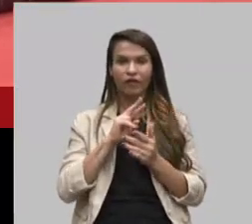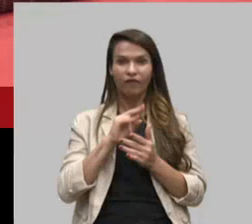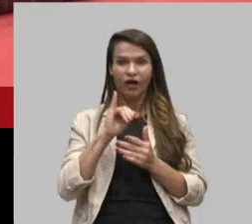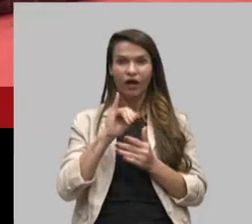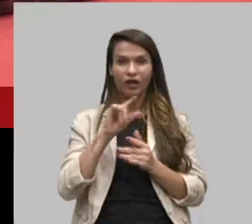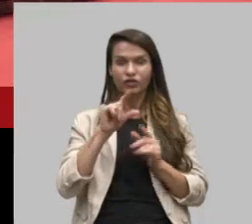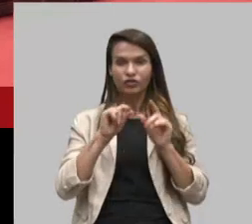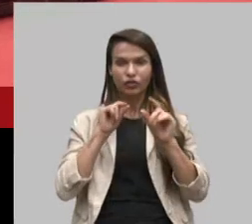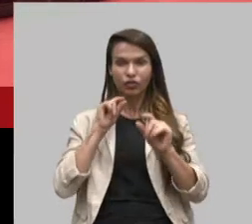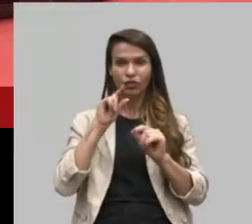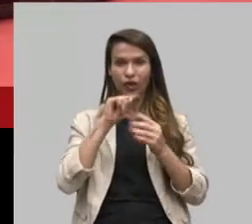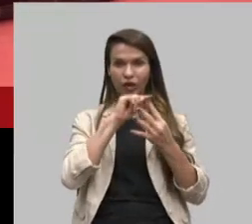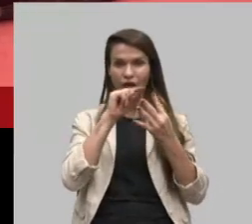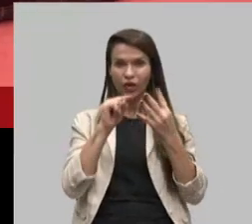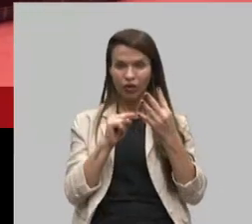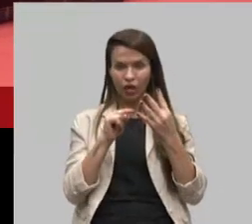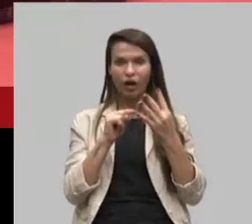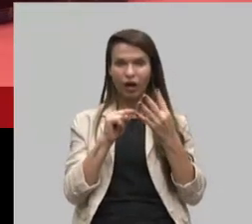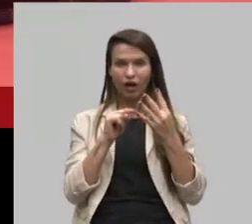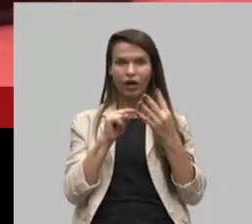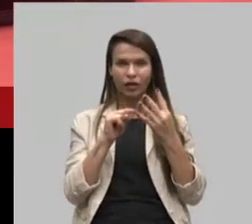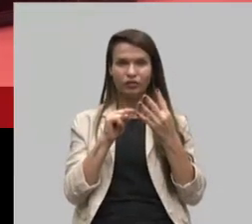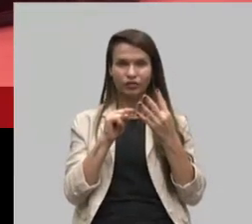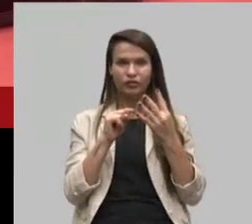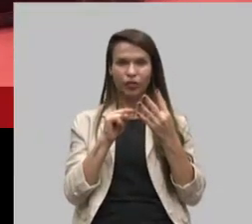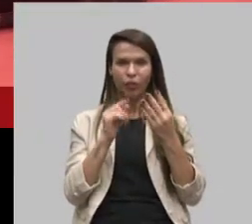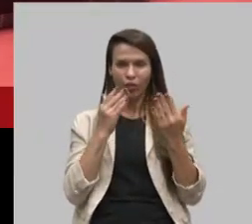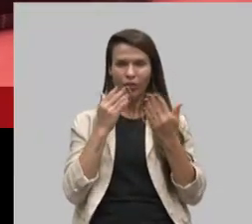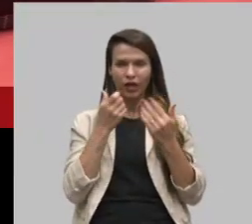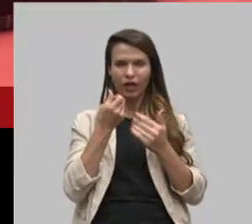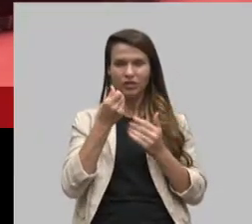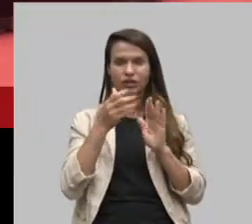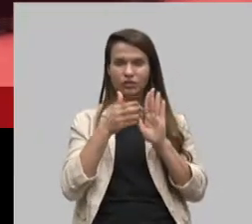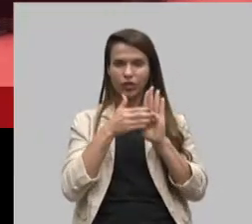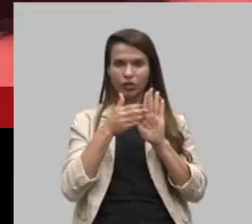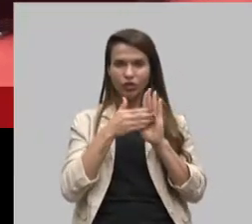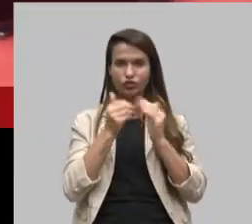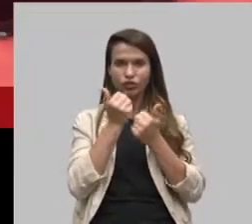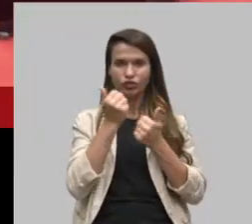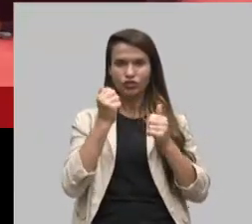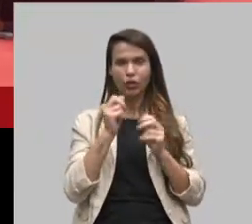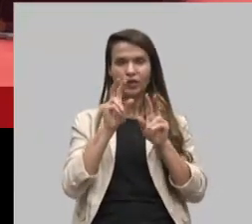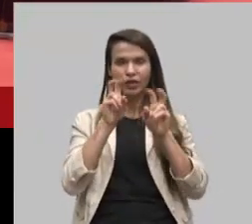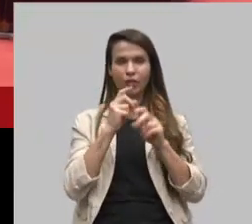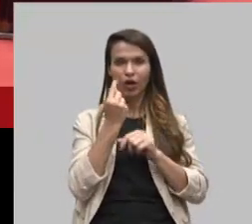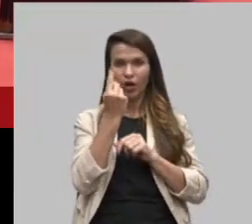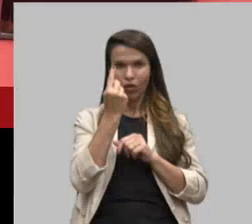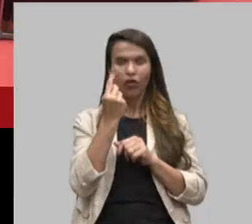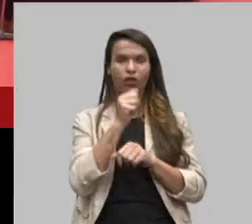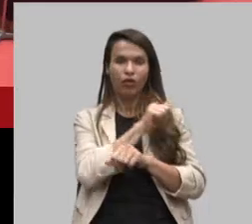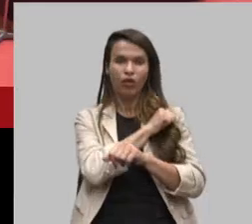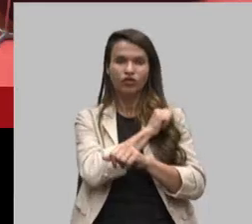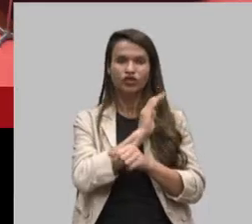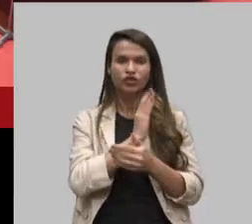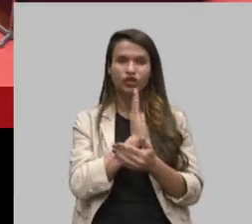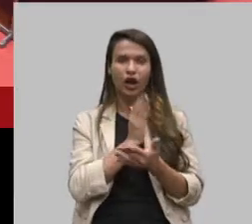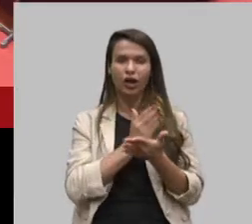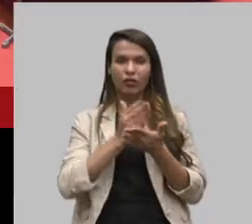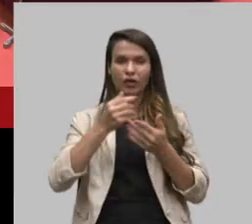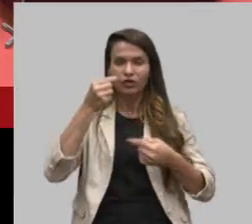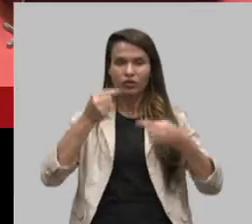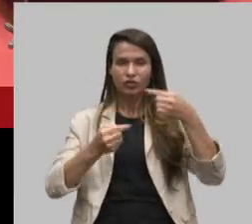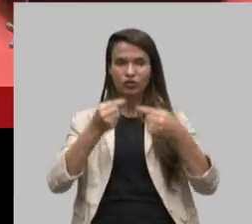quatro entre as seis propostas do subtema um e os estudantes já iniciaram as discussões do subtema